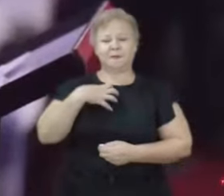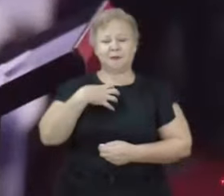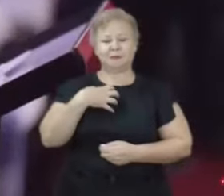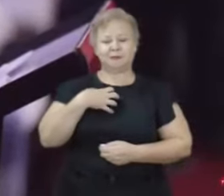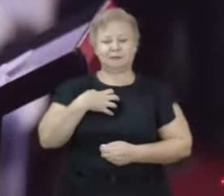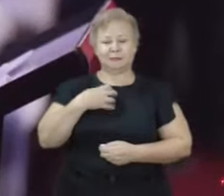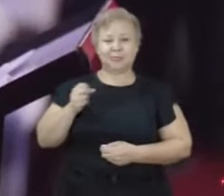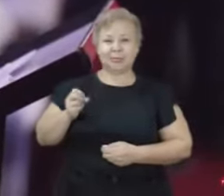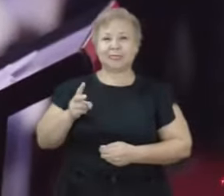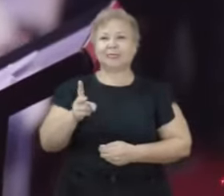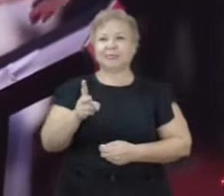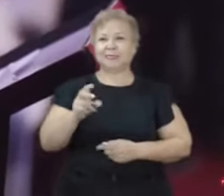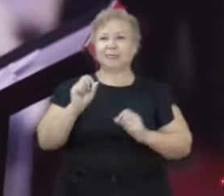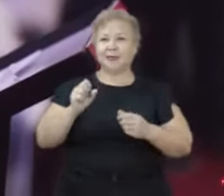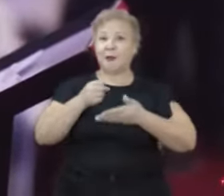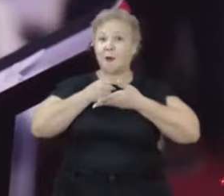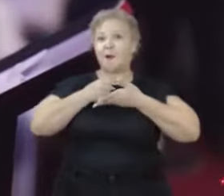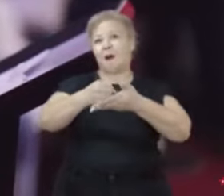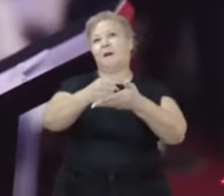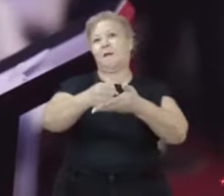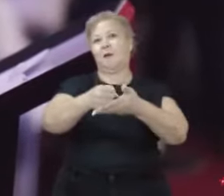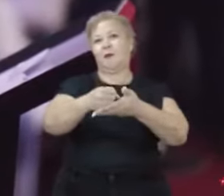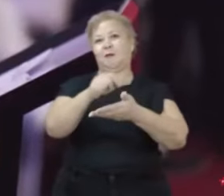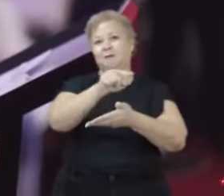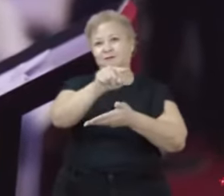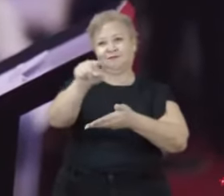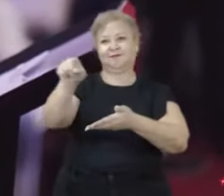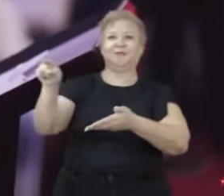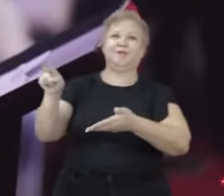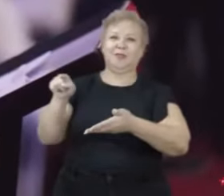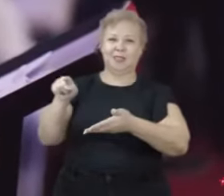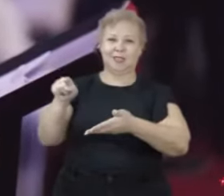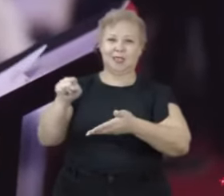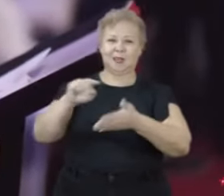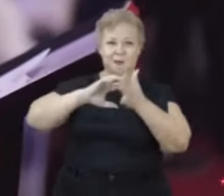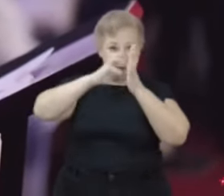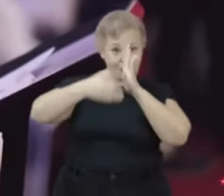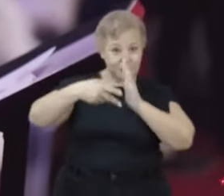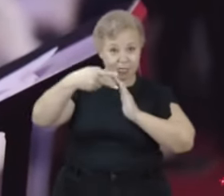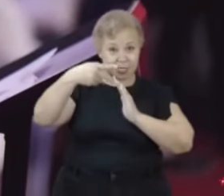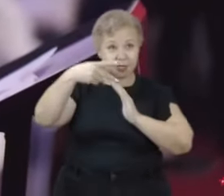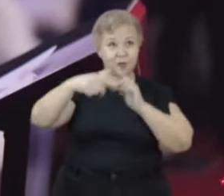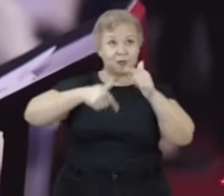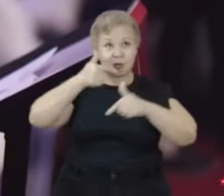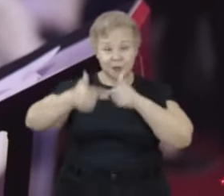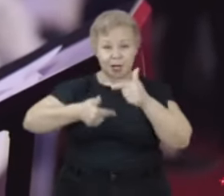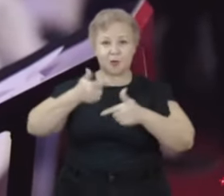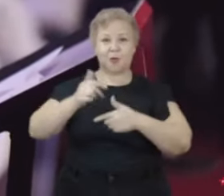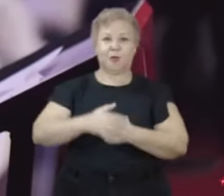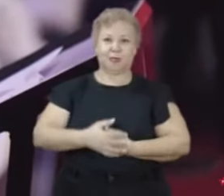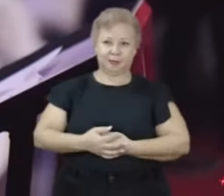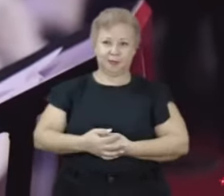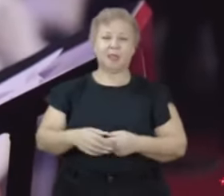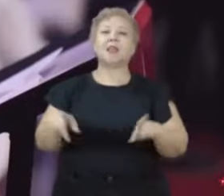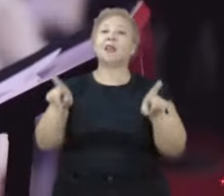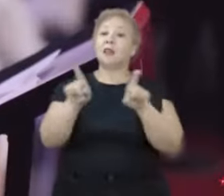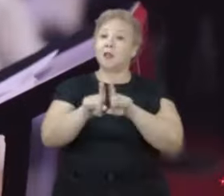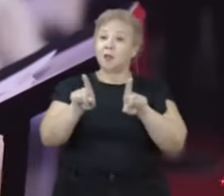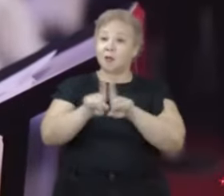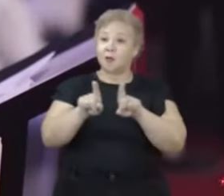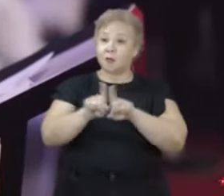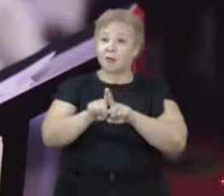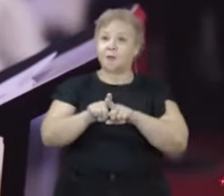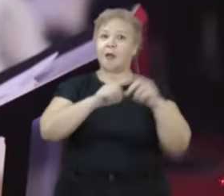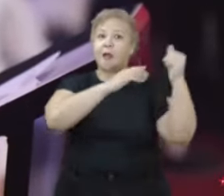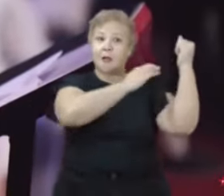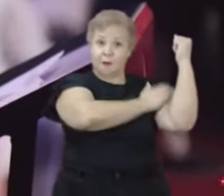sempre foi com o apoio de vocês, pelo Partido dos Trabalhadores. Eu também aí fui